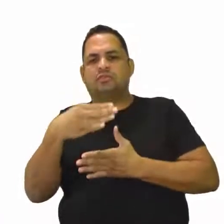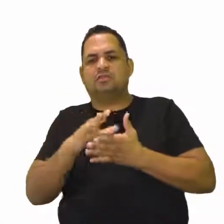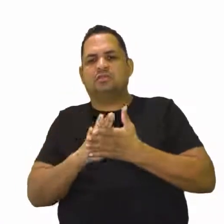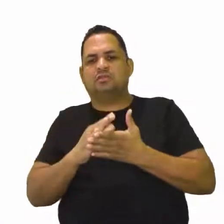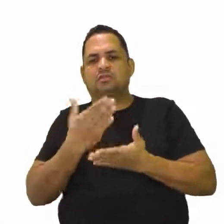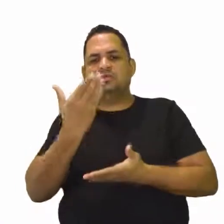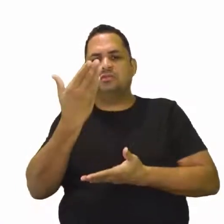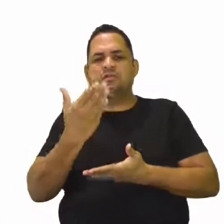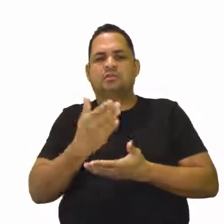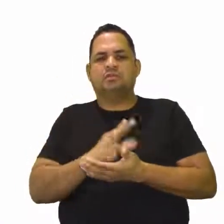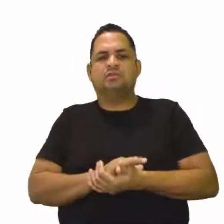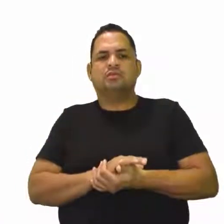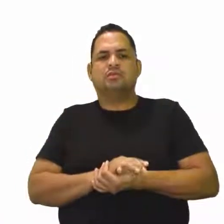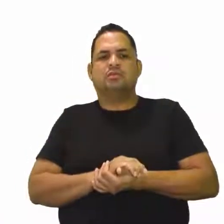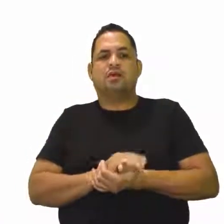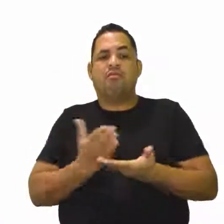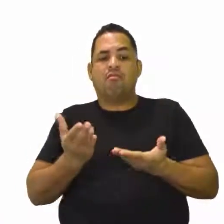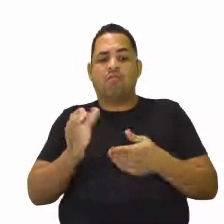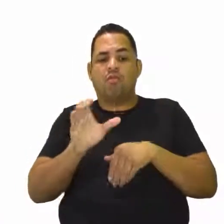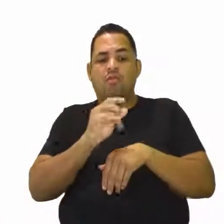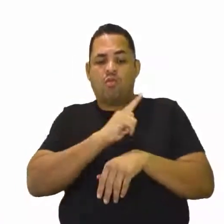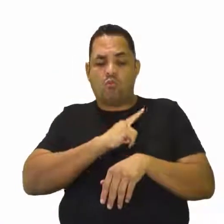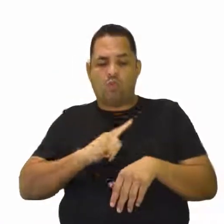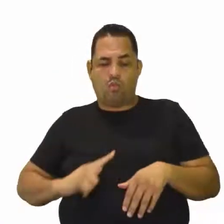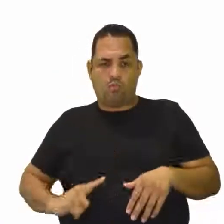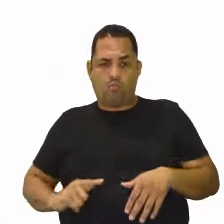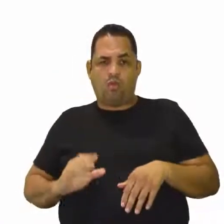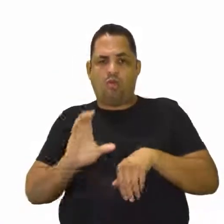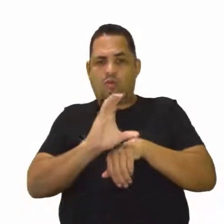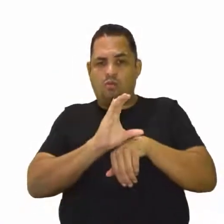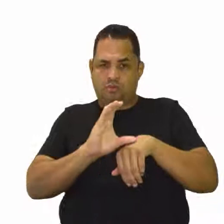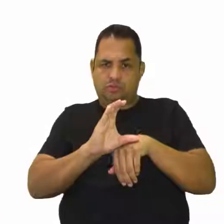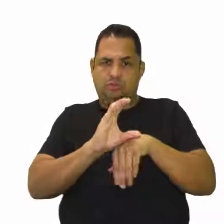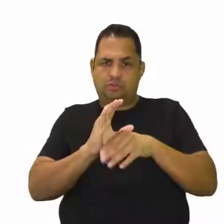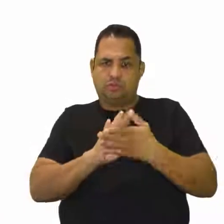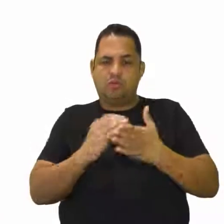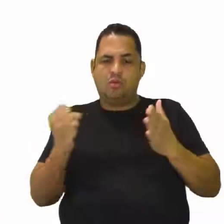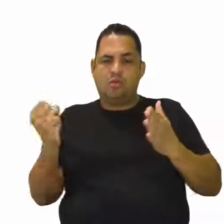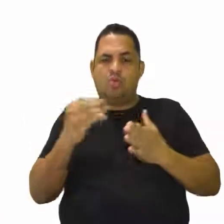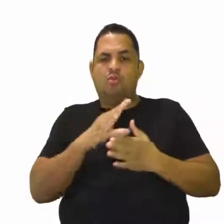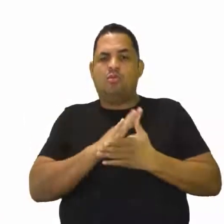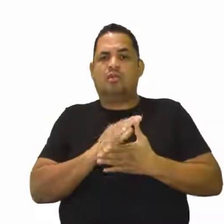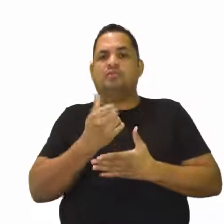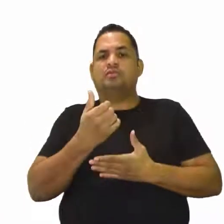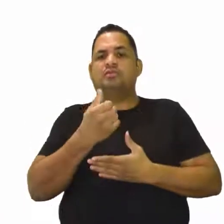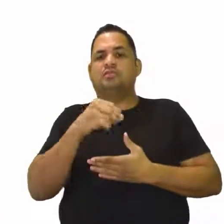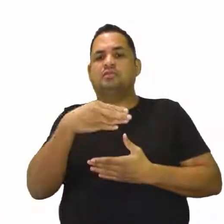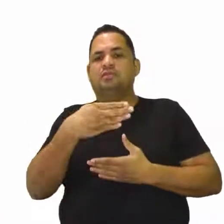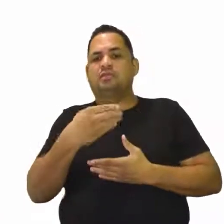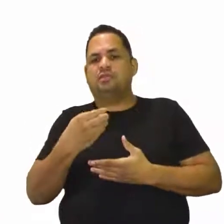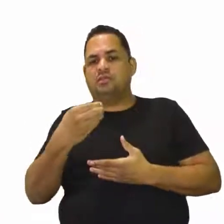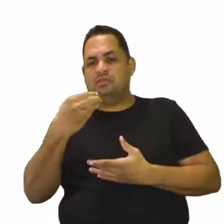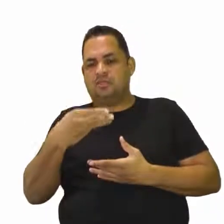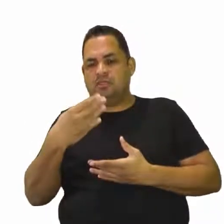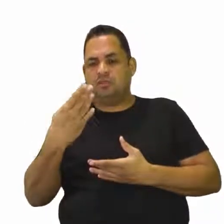governo constitucional, porque agora nós temos uma nova Constituição, a Constituição de